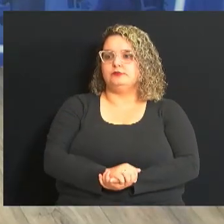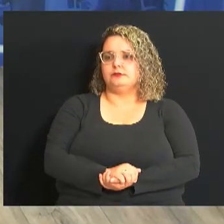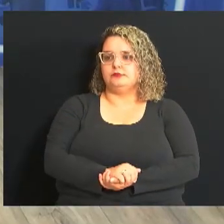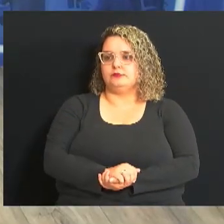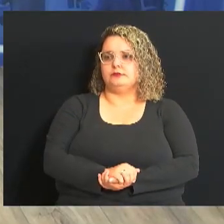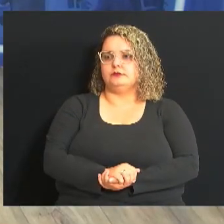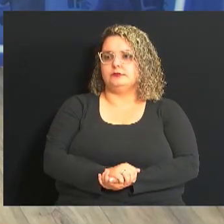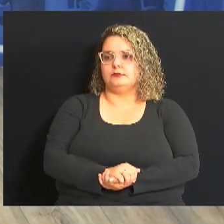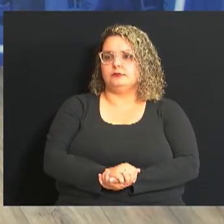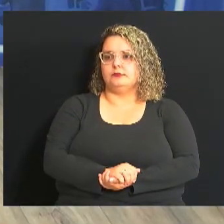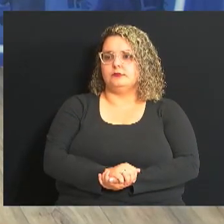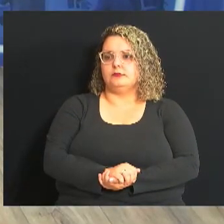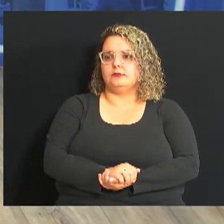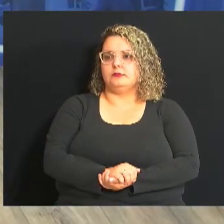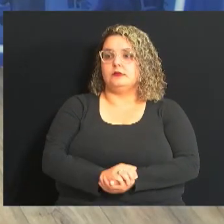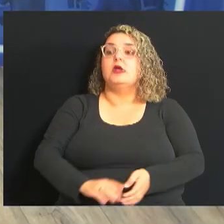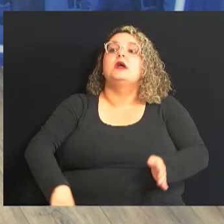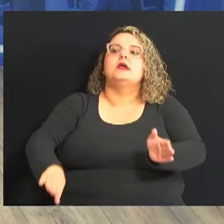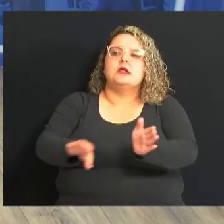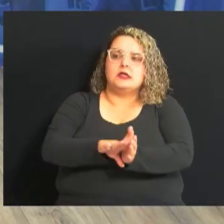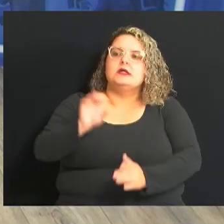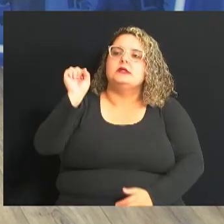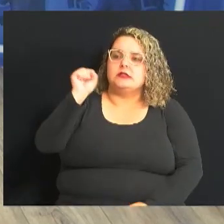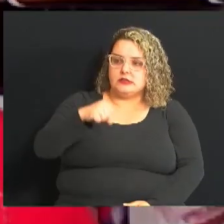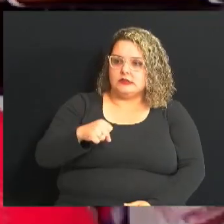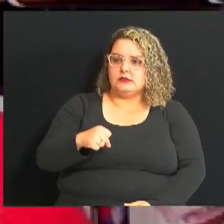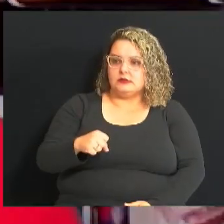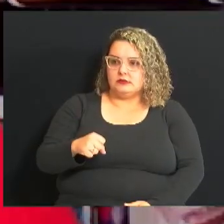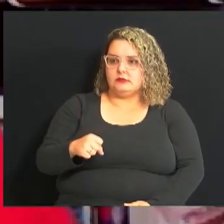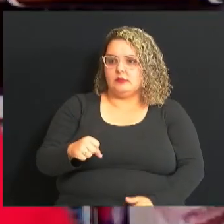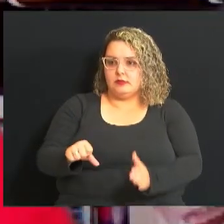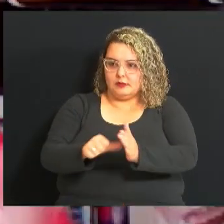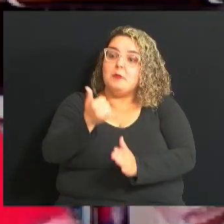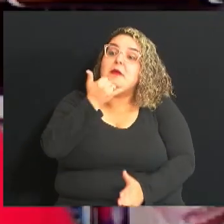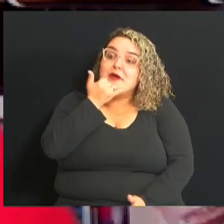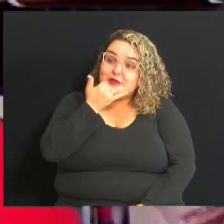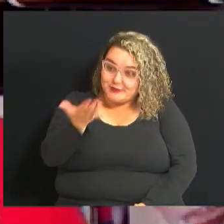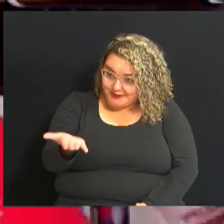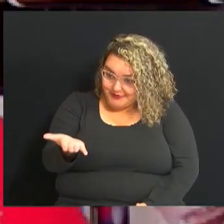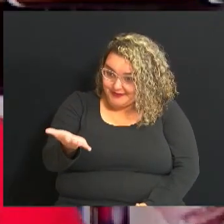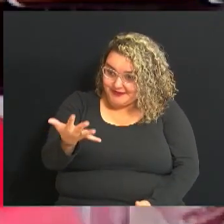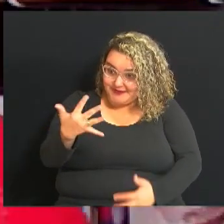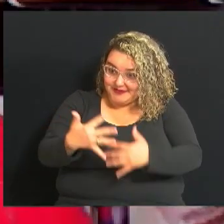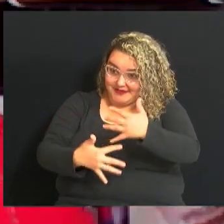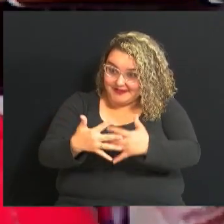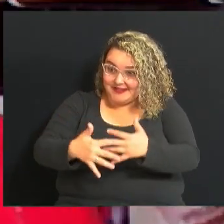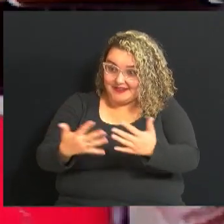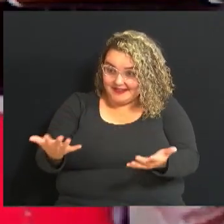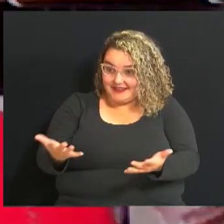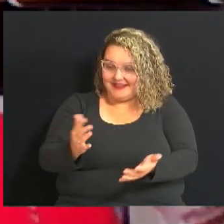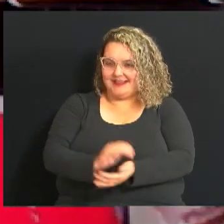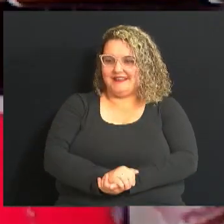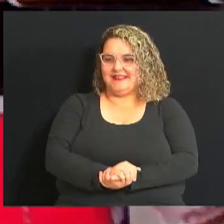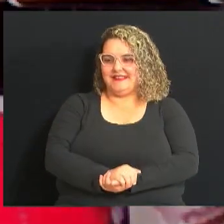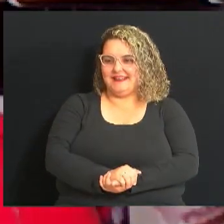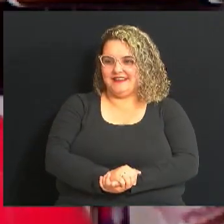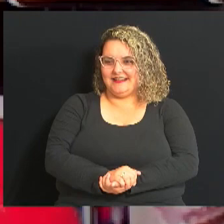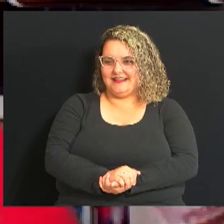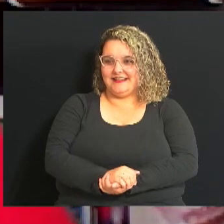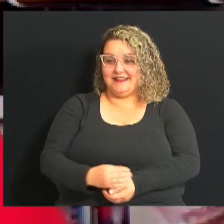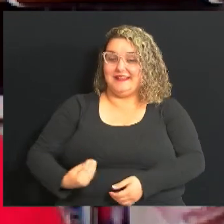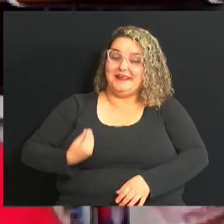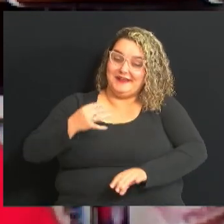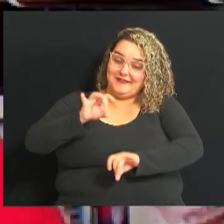Vem. Eu acho que a gente... Primeiro, peço desculpas aí pela interrupção, mas a vida online é assim,